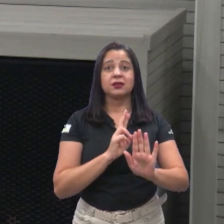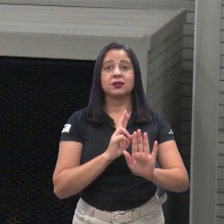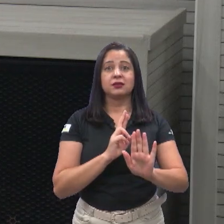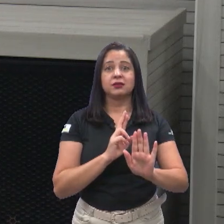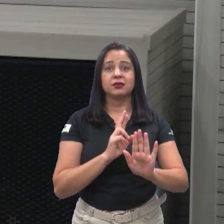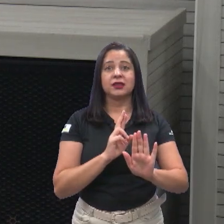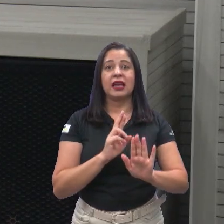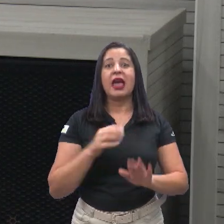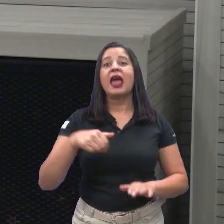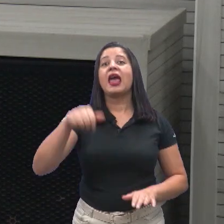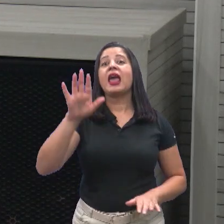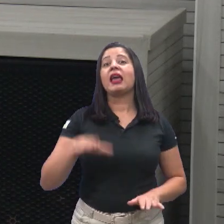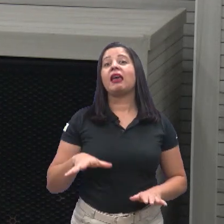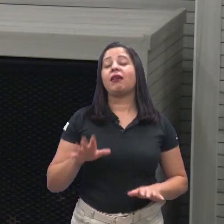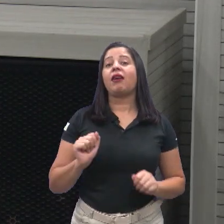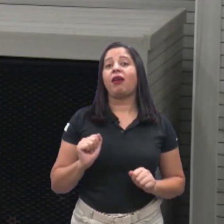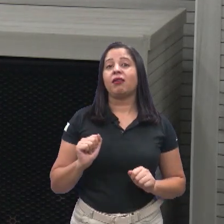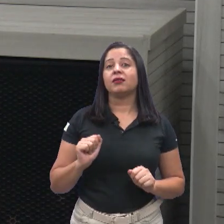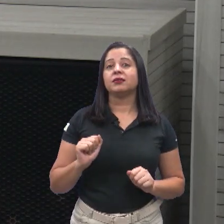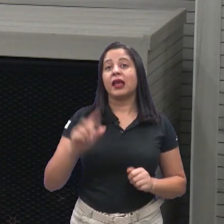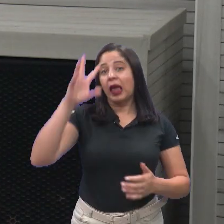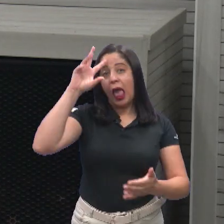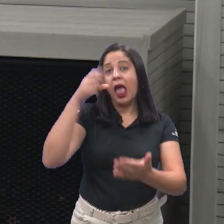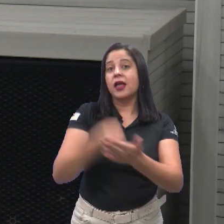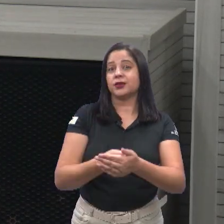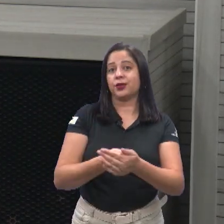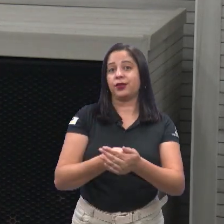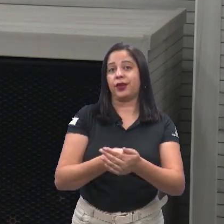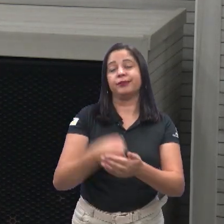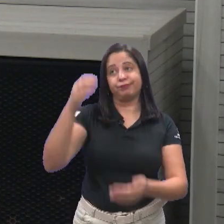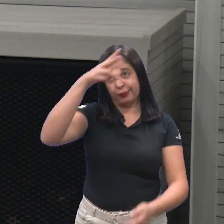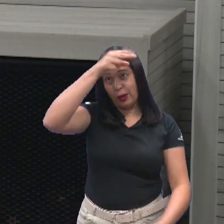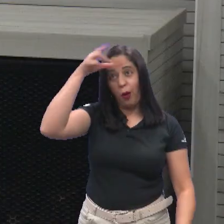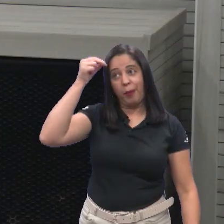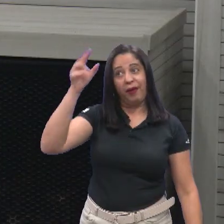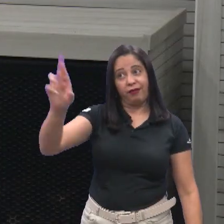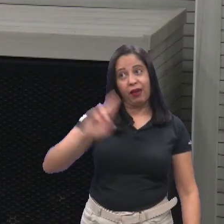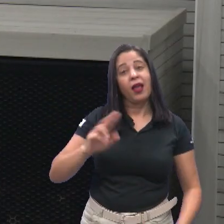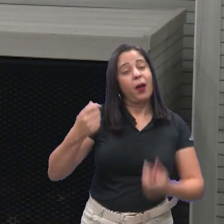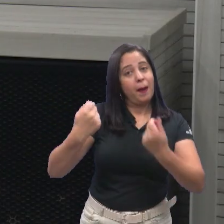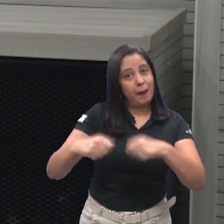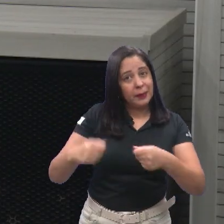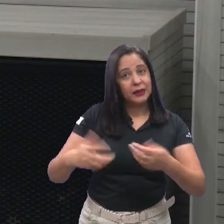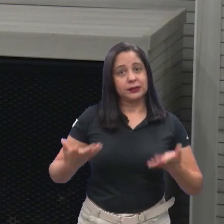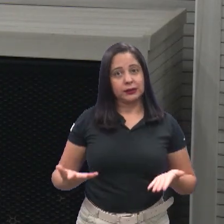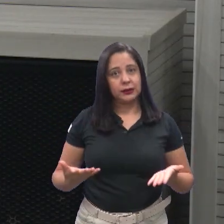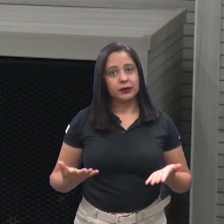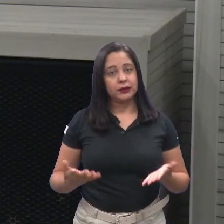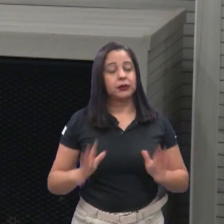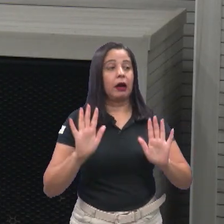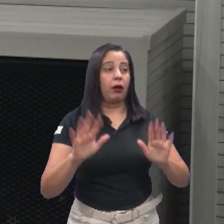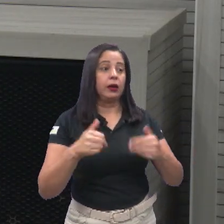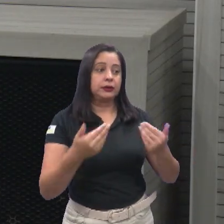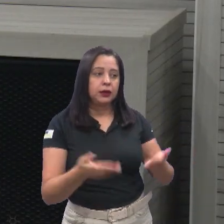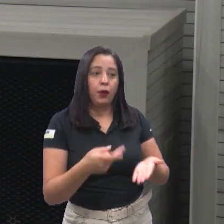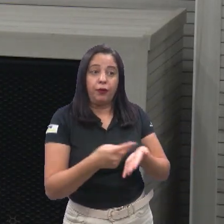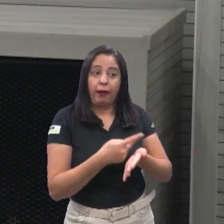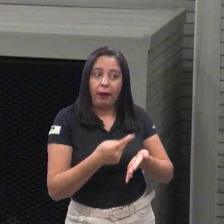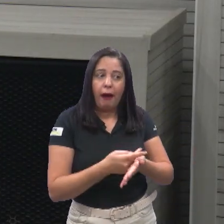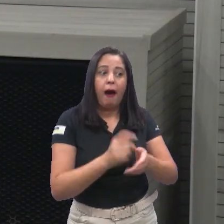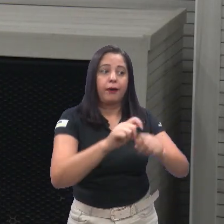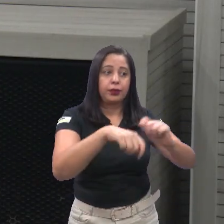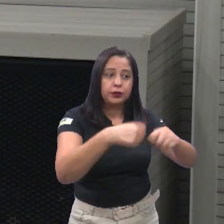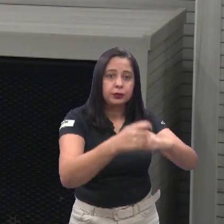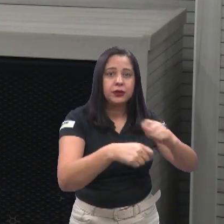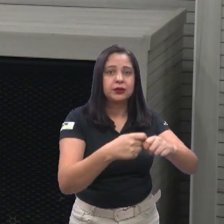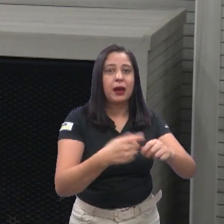consertar tudo isso é o prefeito municipal, respondendo, falando, opa, vamos acertar, foi um erro da administração, porque não pode